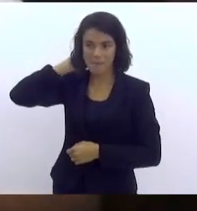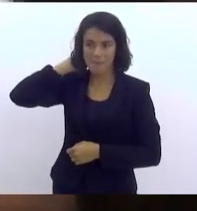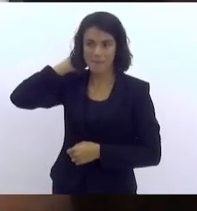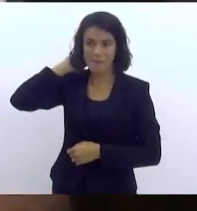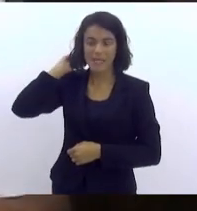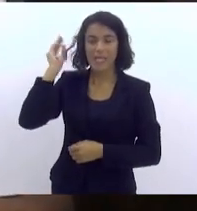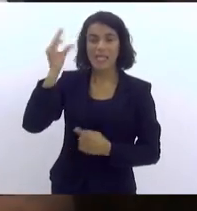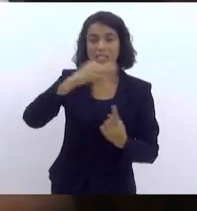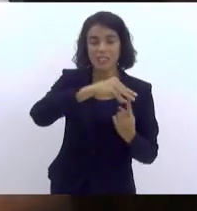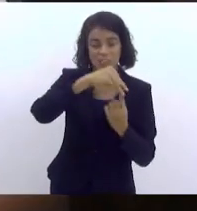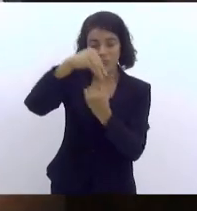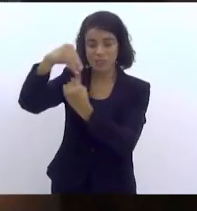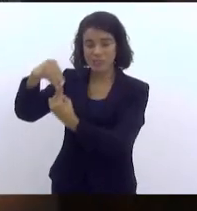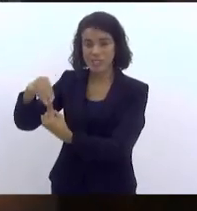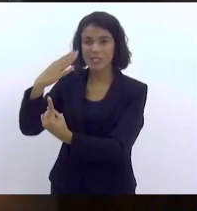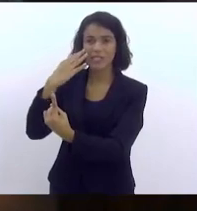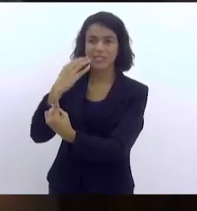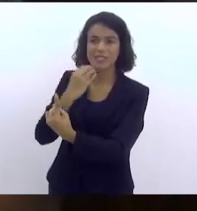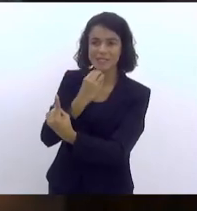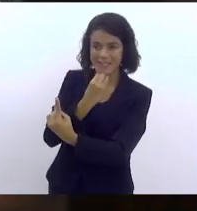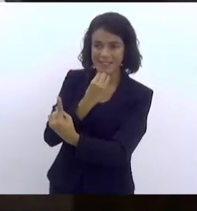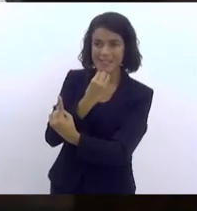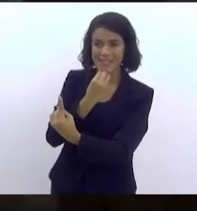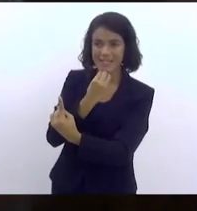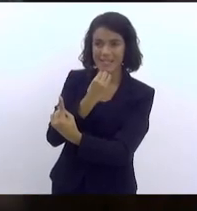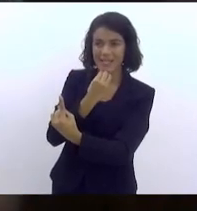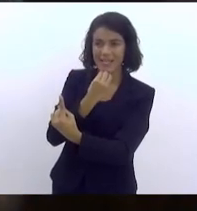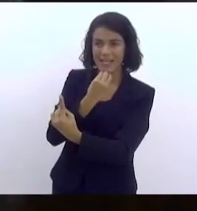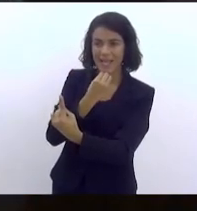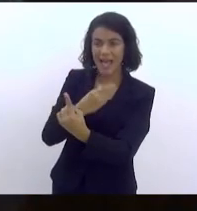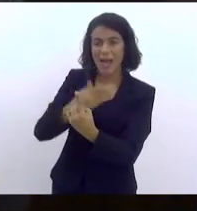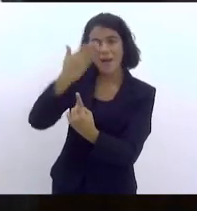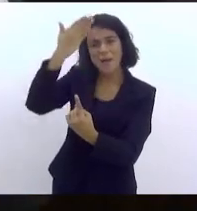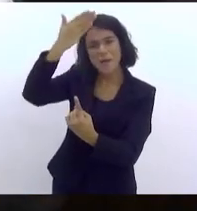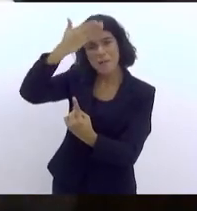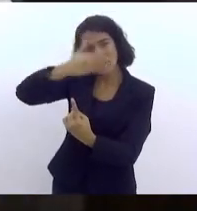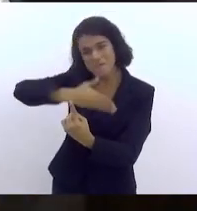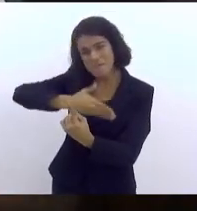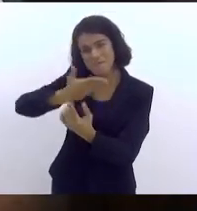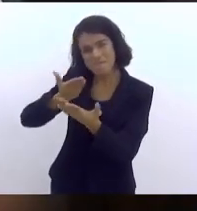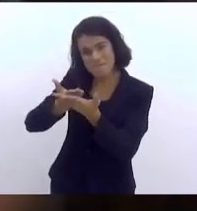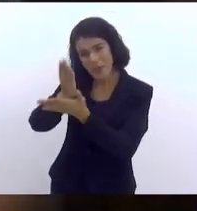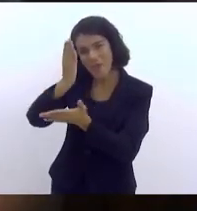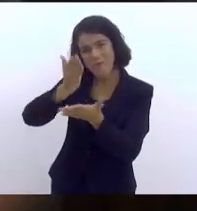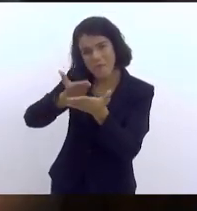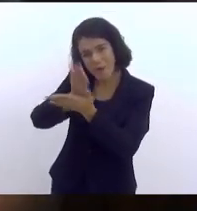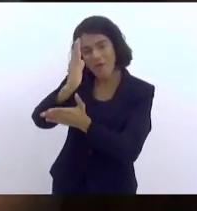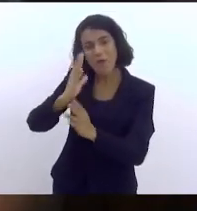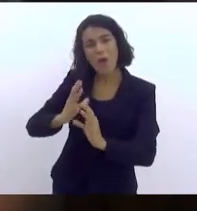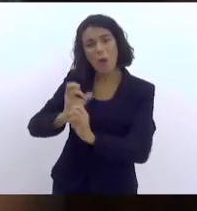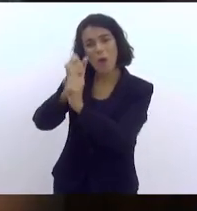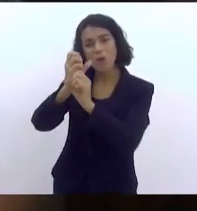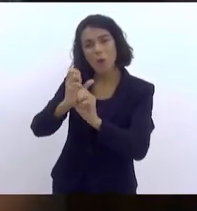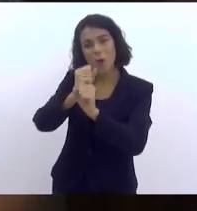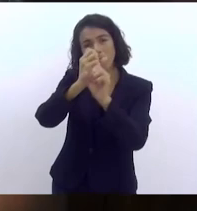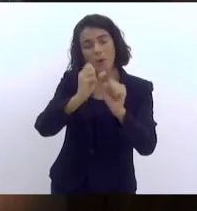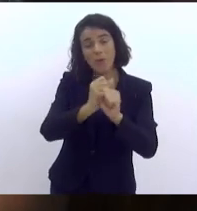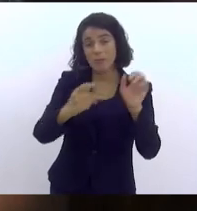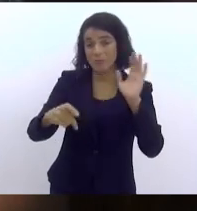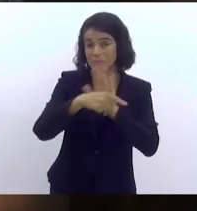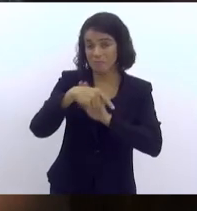indicado por Cláudio Castro a prova as contas de Cláudio Castro